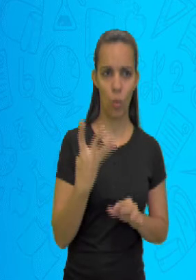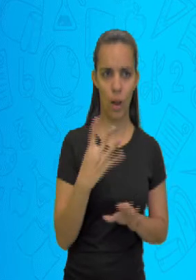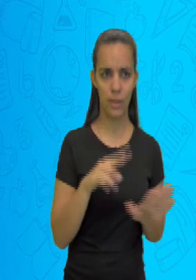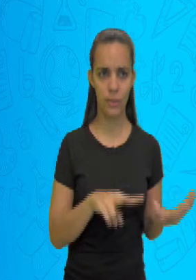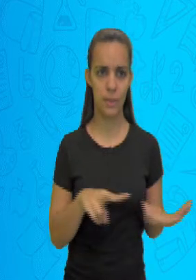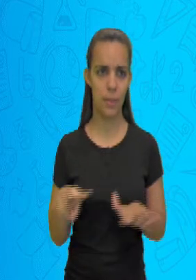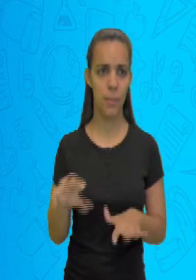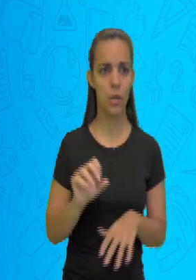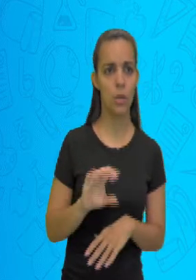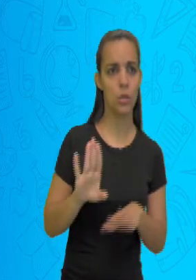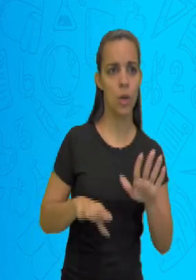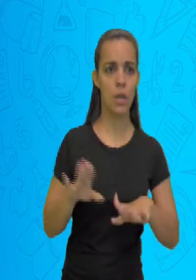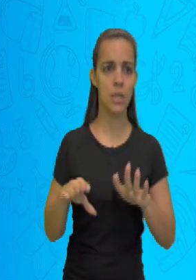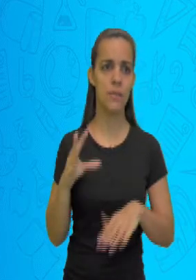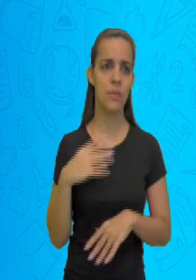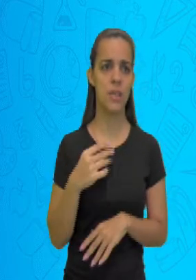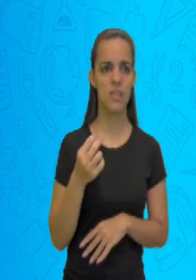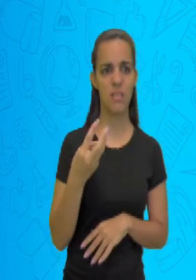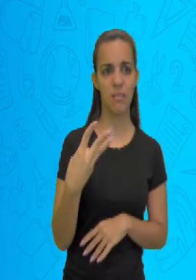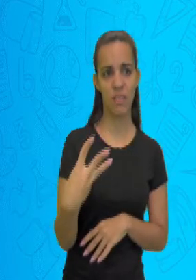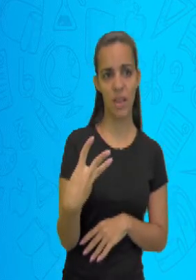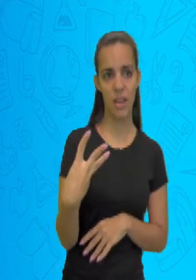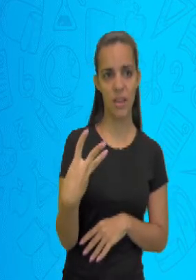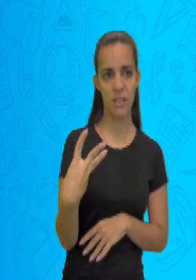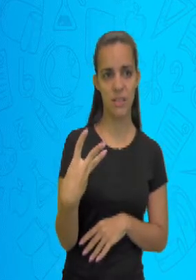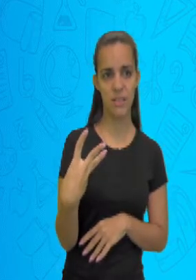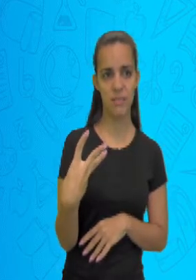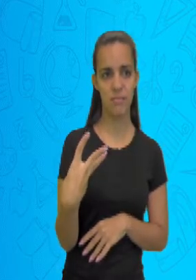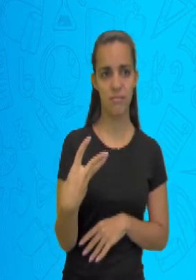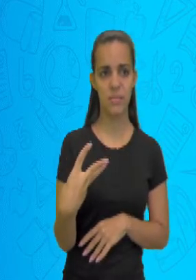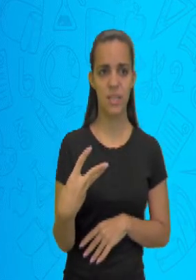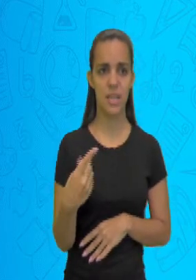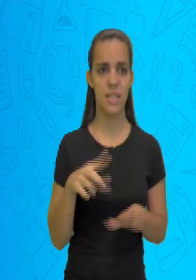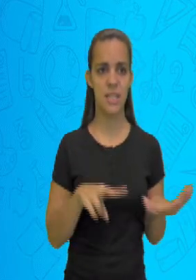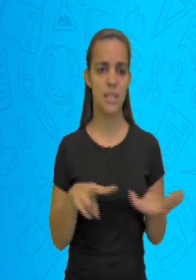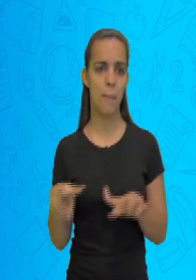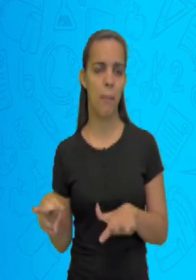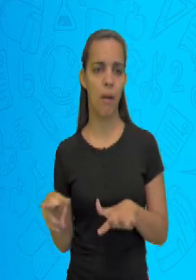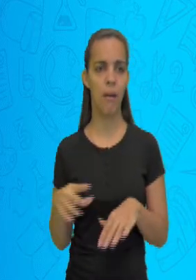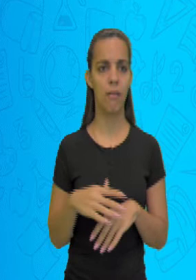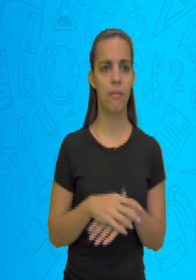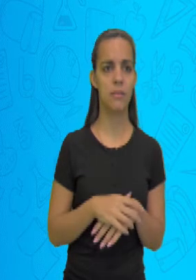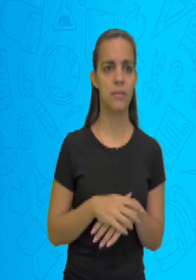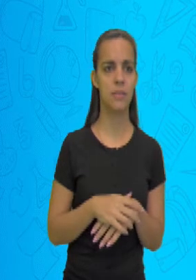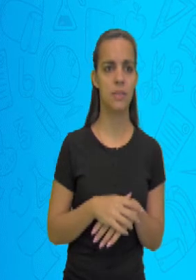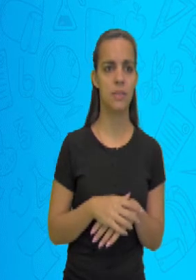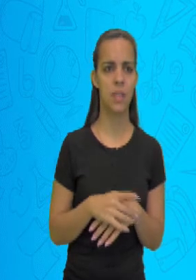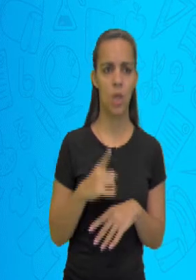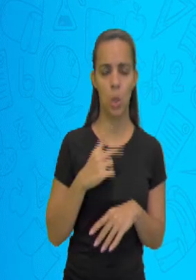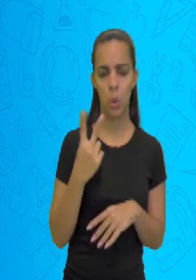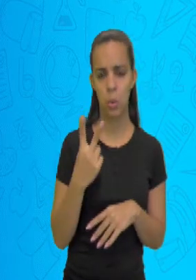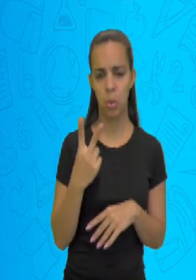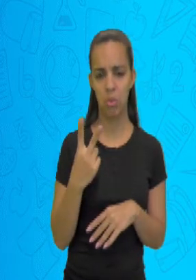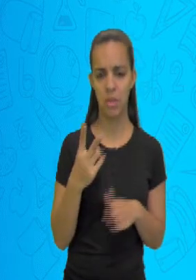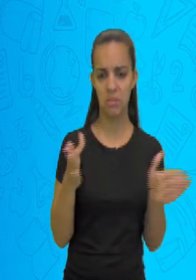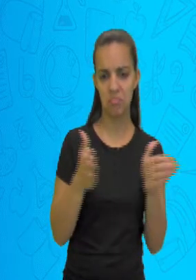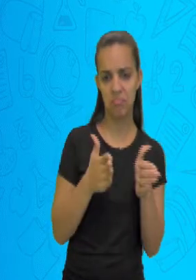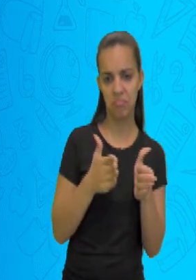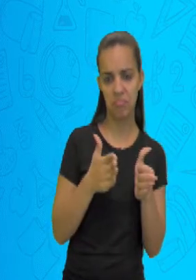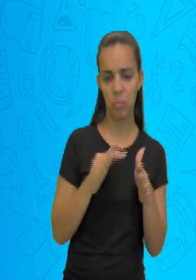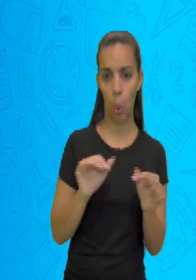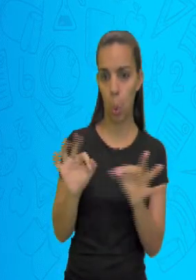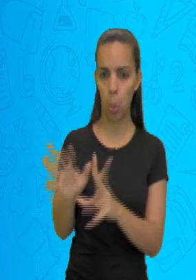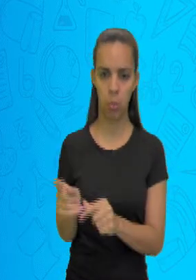completas e 2 incompletas. Então, vamos perceber isso lá no nosso calendário. Um ano tem